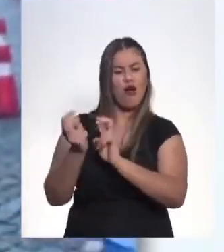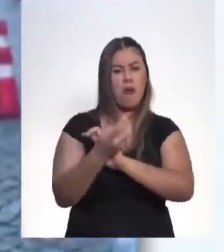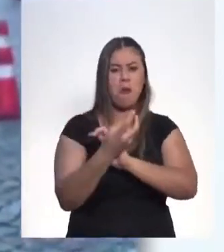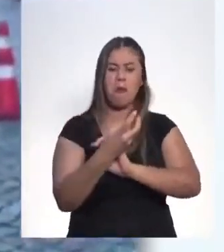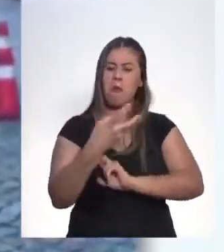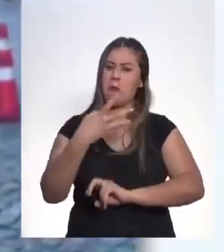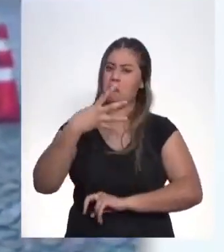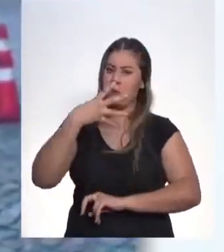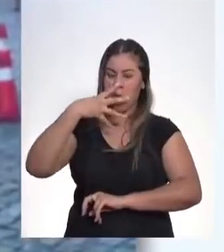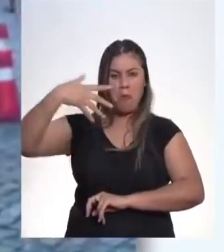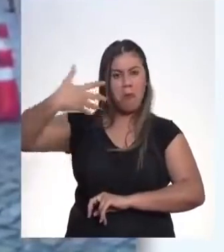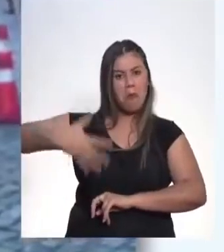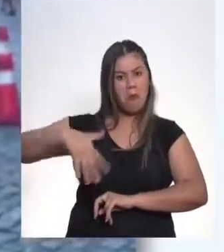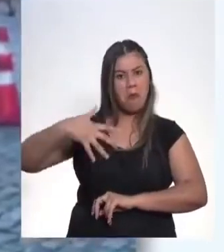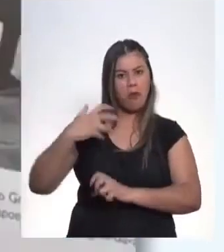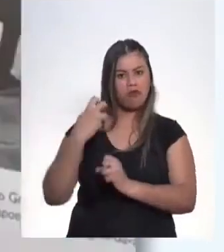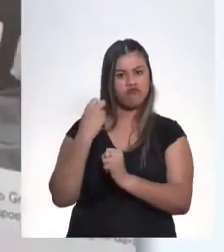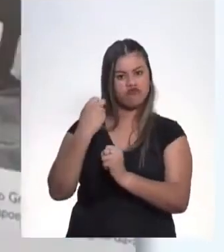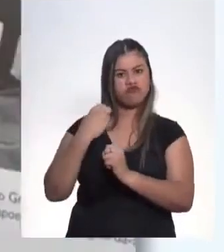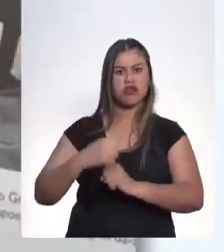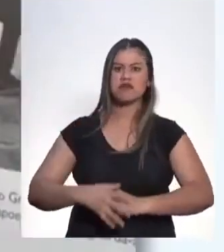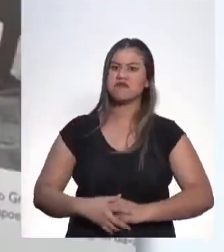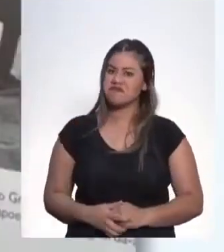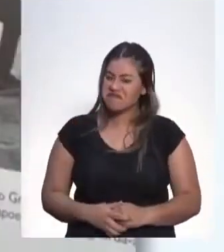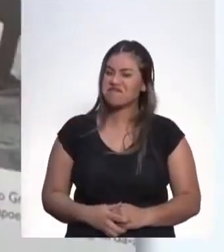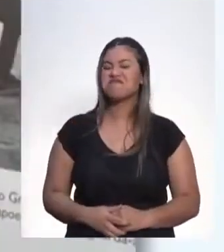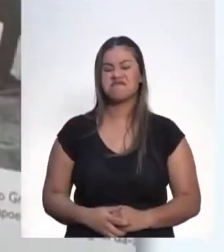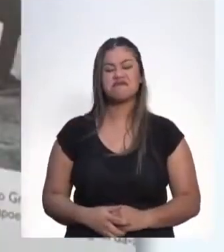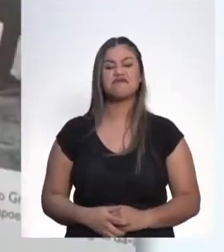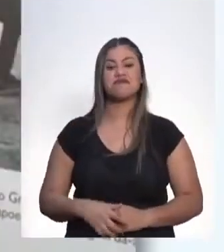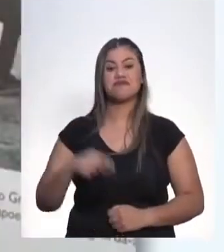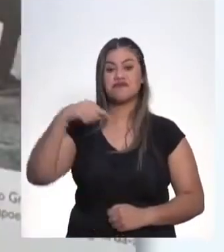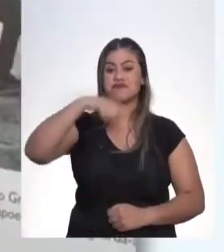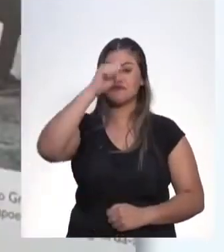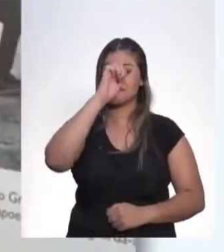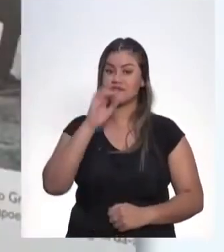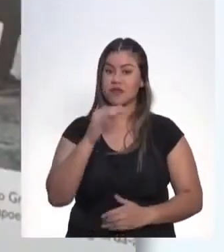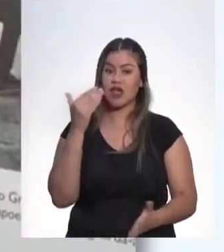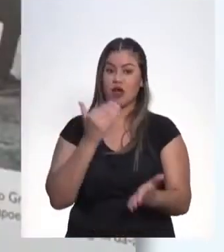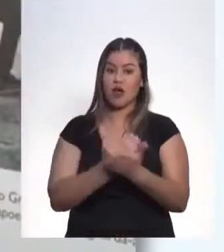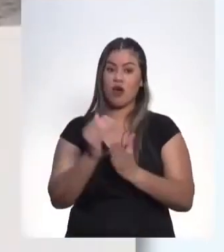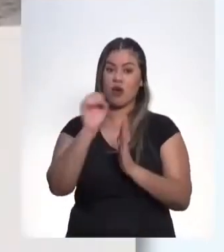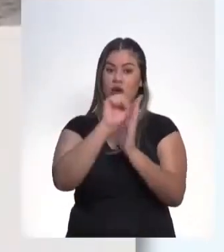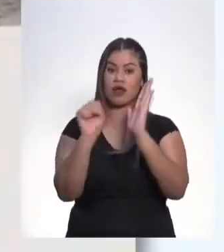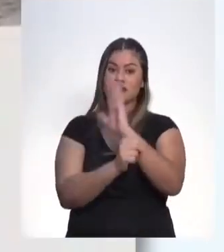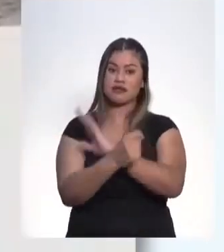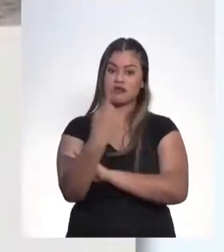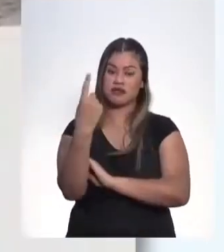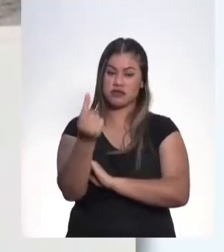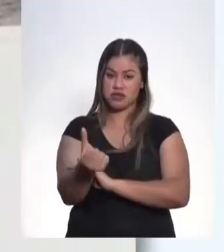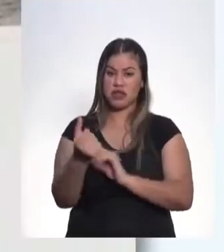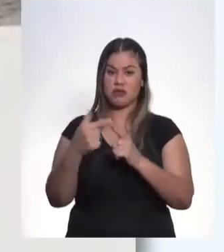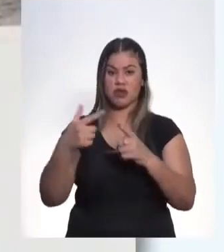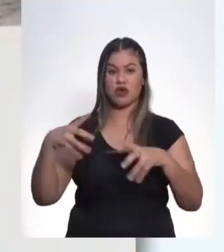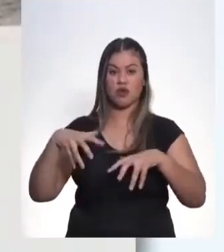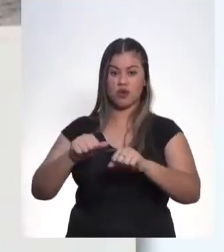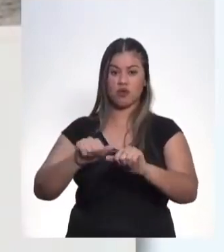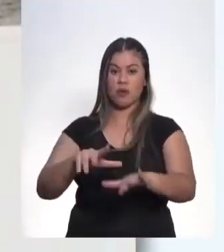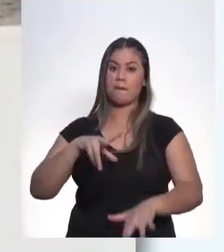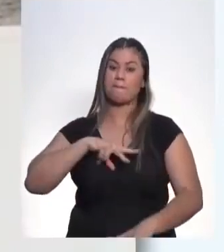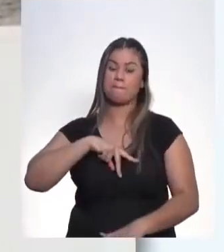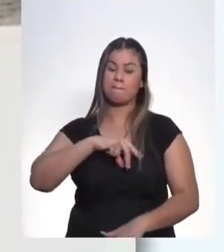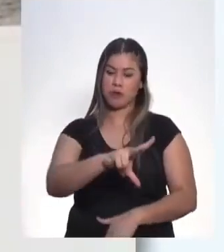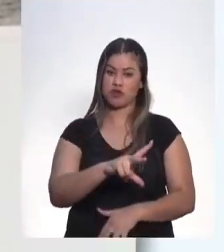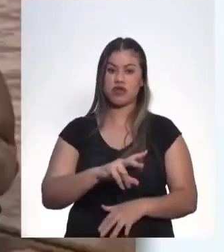A força mesmo que tem da capoeira. A origem da capoeira no Brasil data do século XVI, no início da colonização